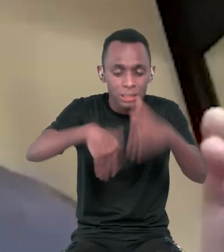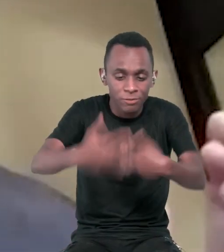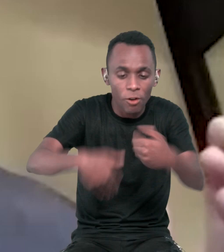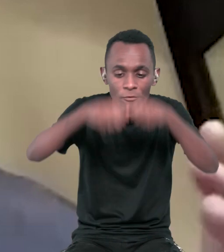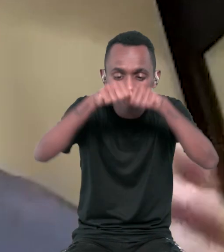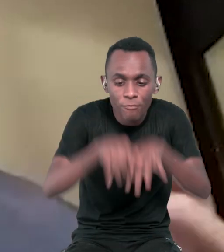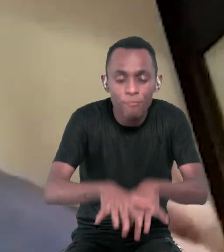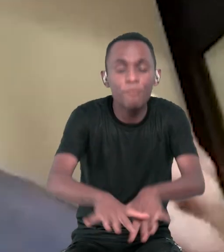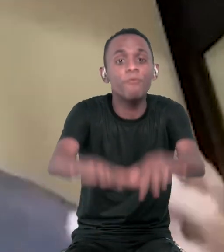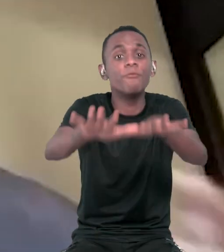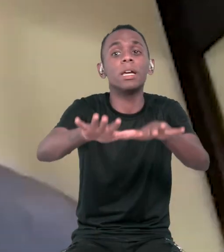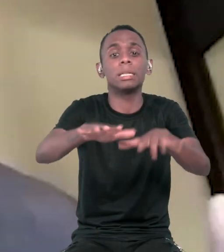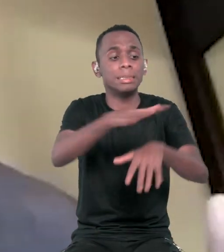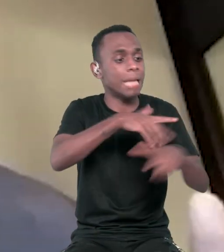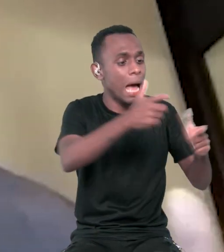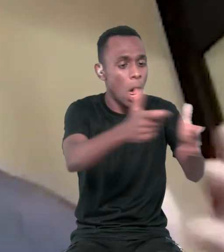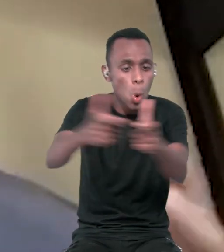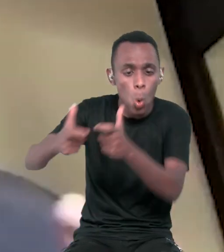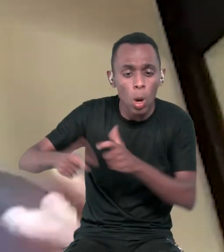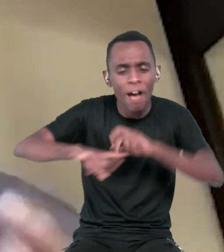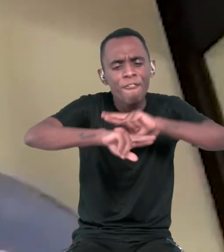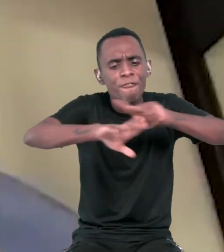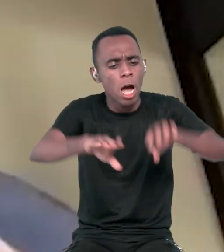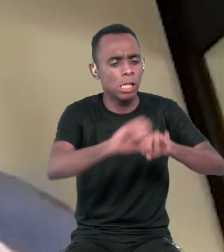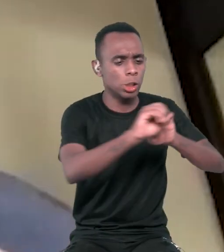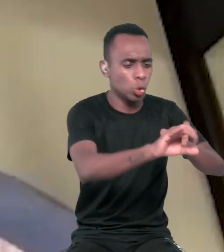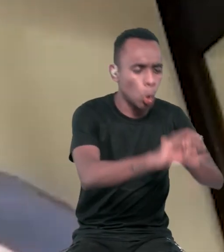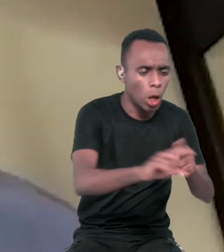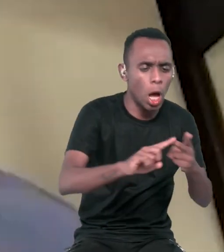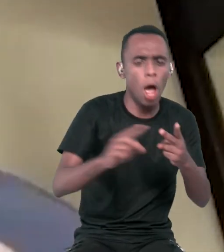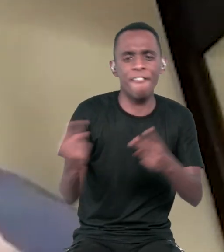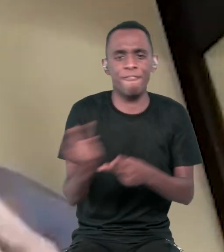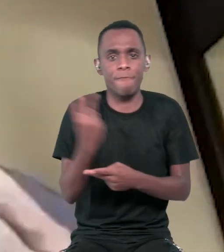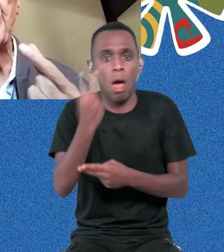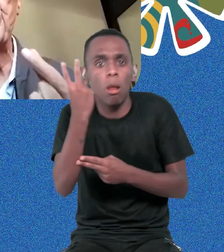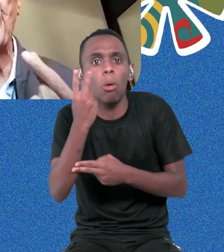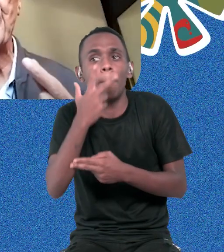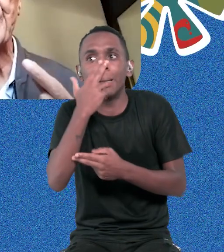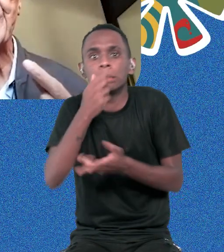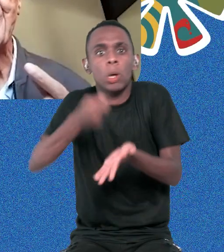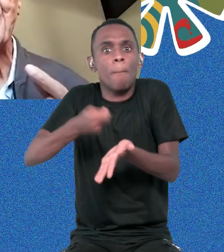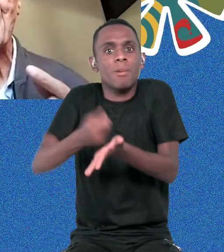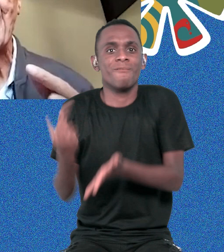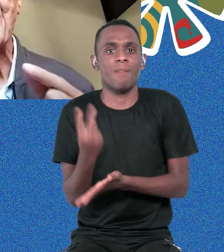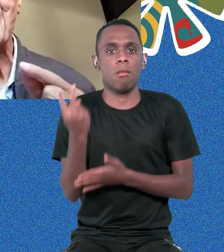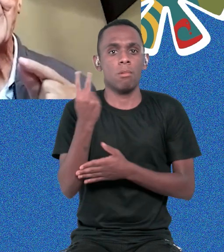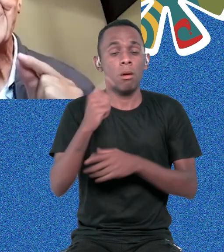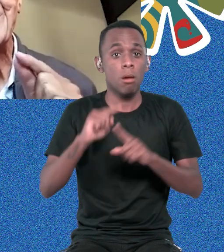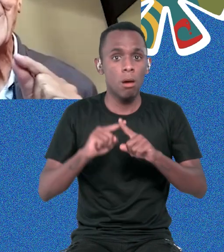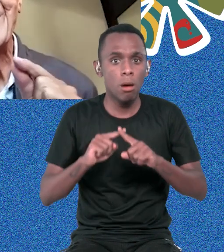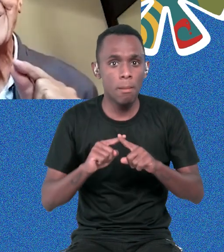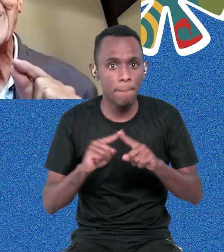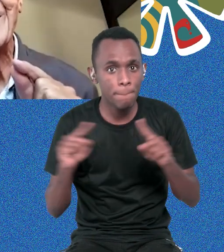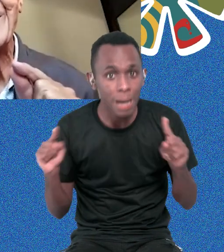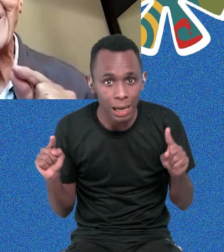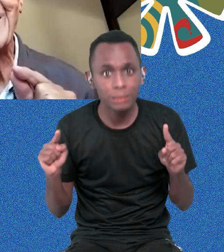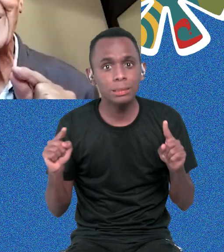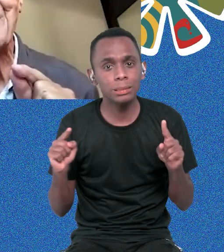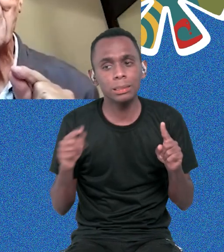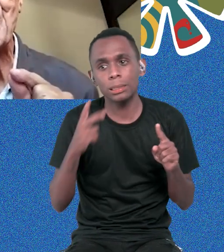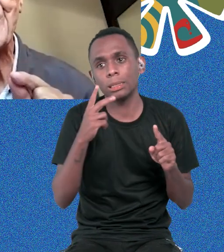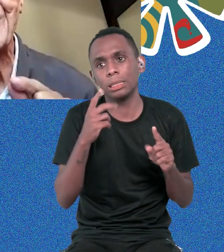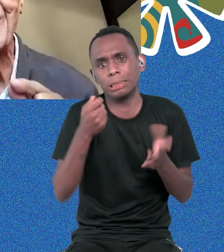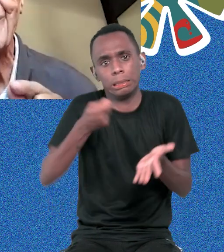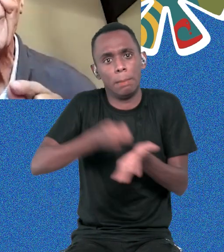desterram o patrimônio cultural, desterram a educação, desterram os valores, impõem seus valores. Mas, diante